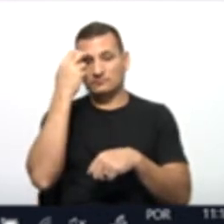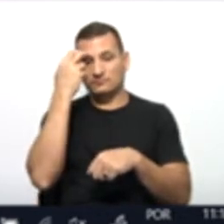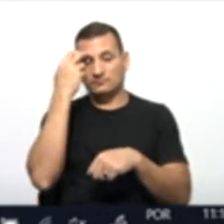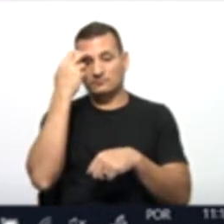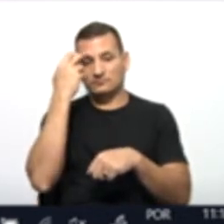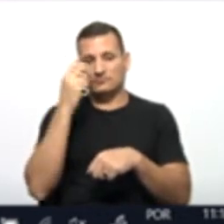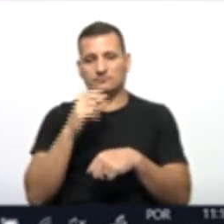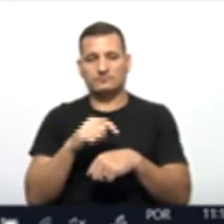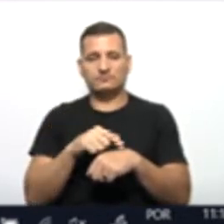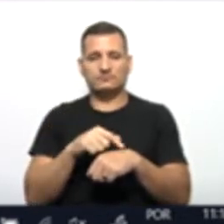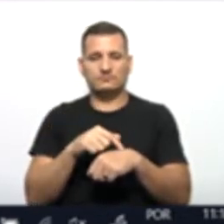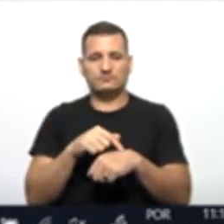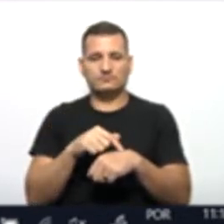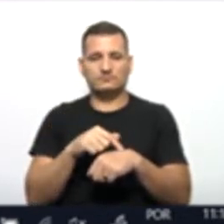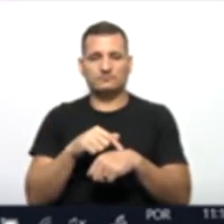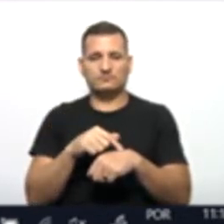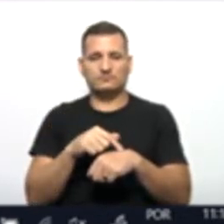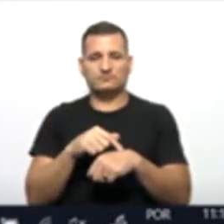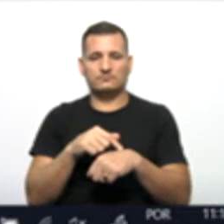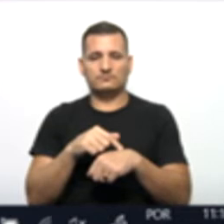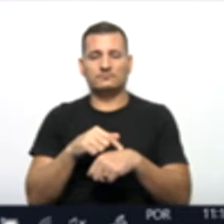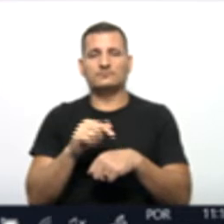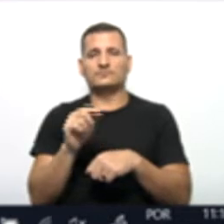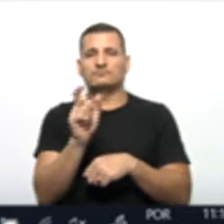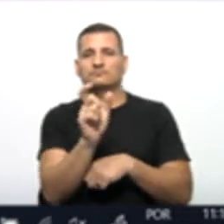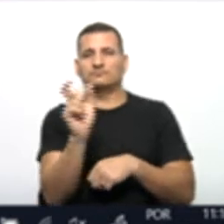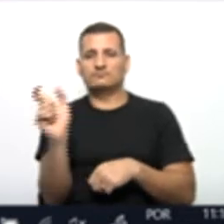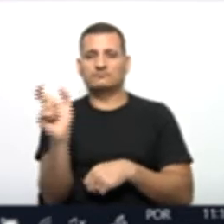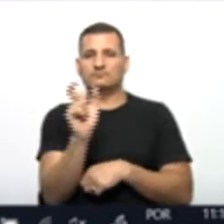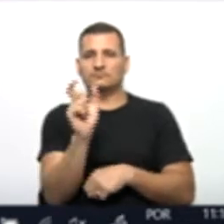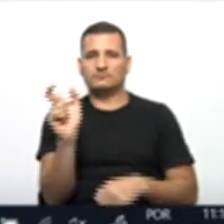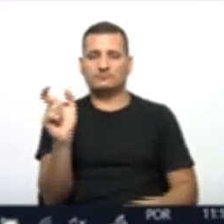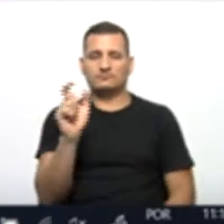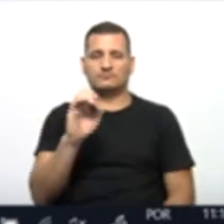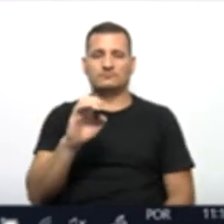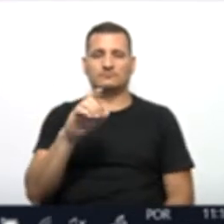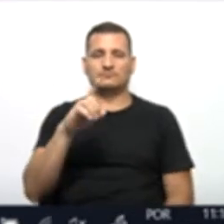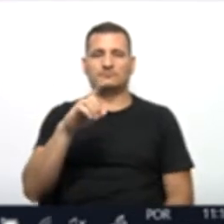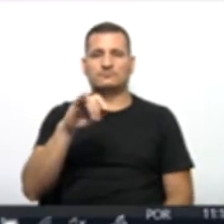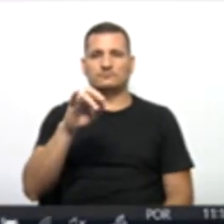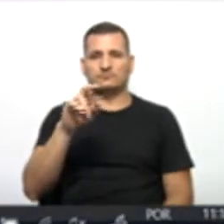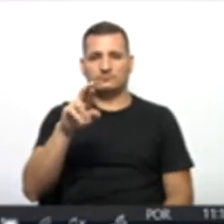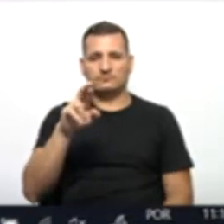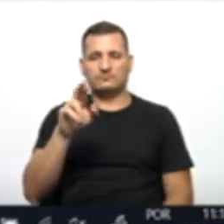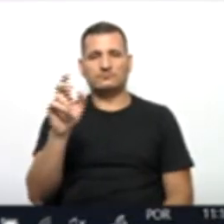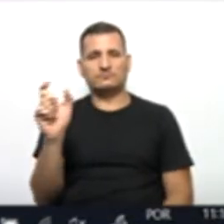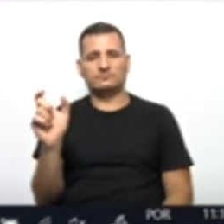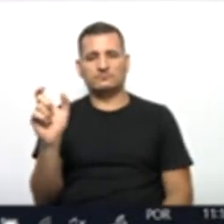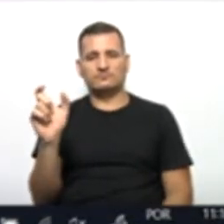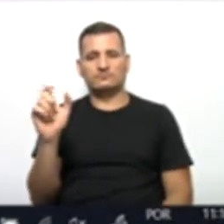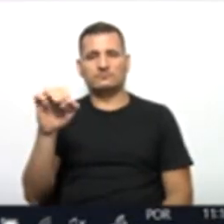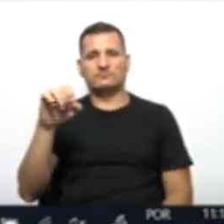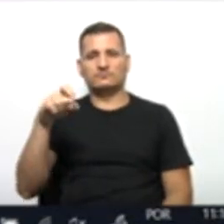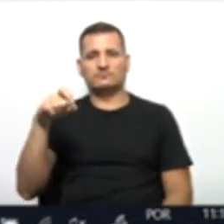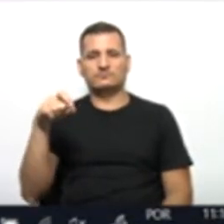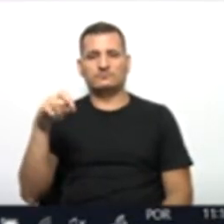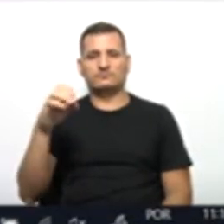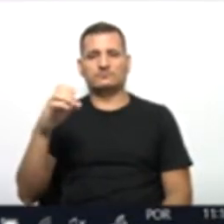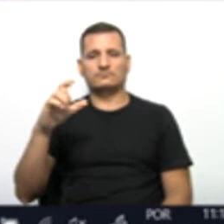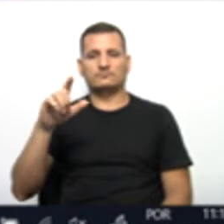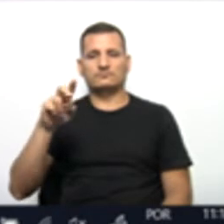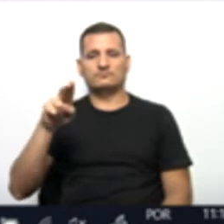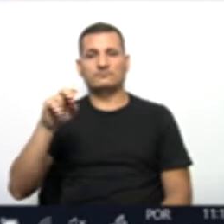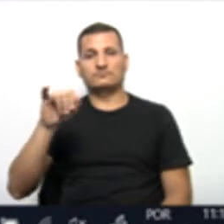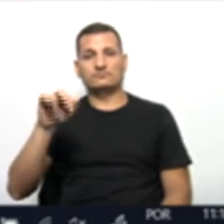acabei de colocar esse aqui e ele criou esses dois botões o dentro de opções que é o que esse nosso código está